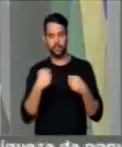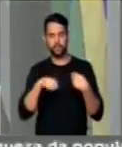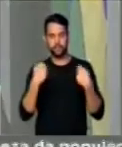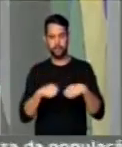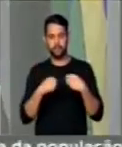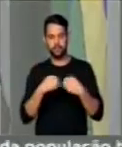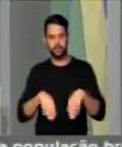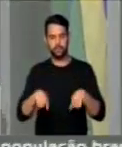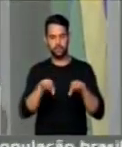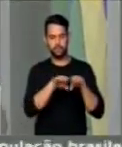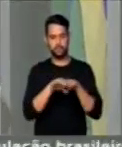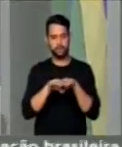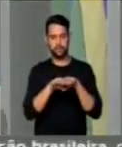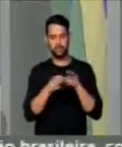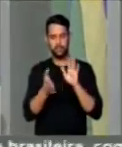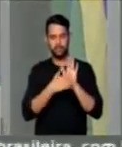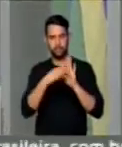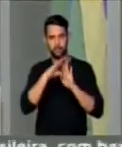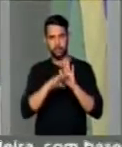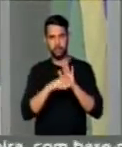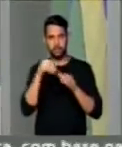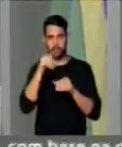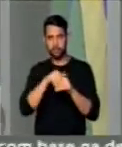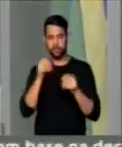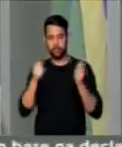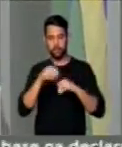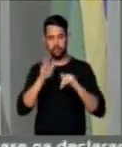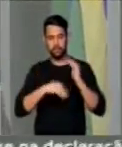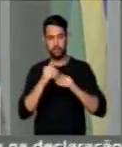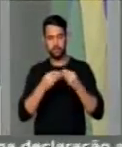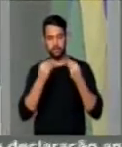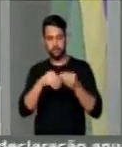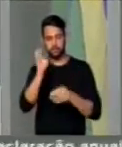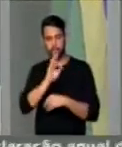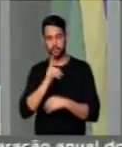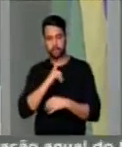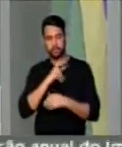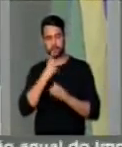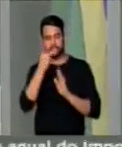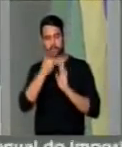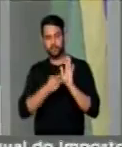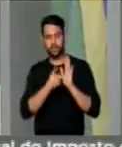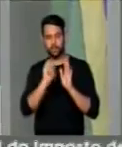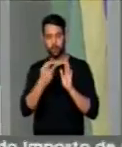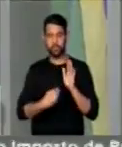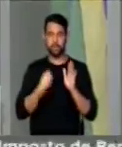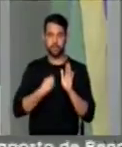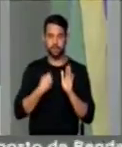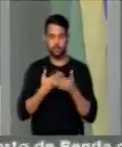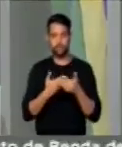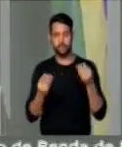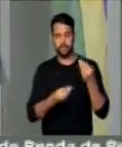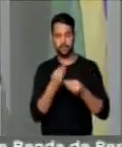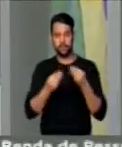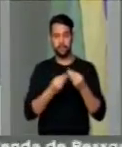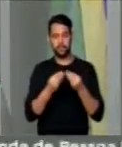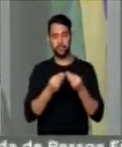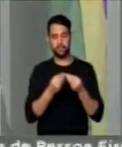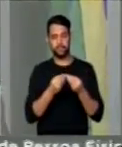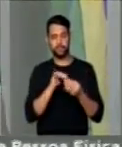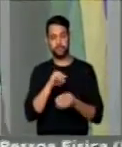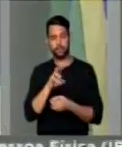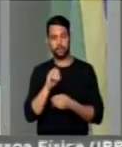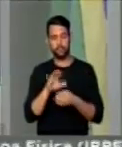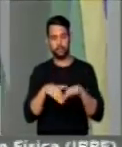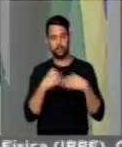podemos harmonizar uma pauta de votações capaz de dar ao país essas matérias, ou seja, de forma